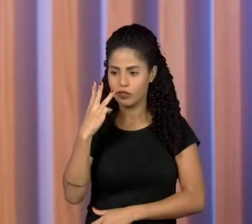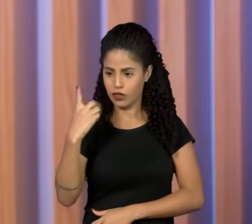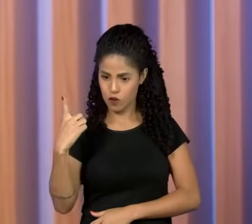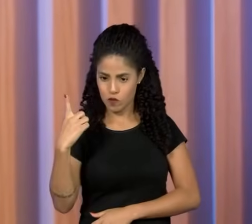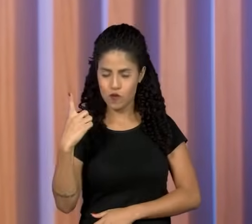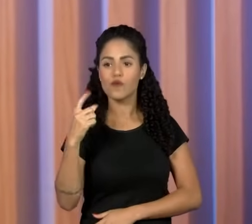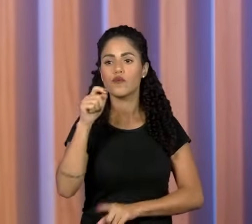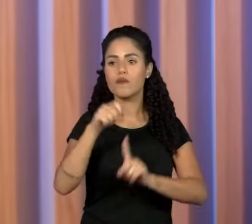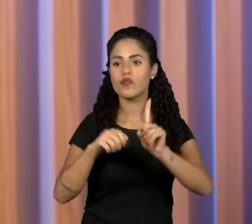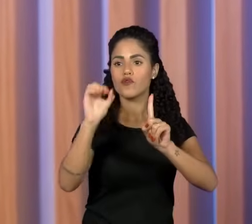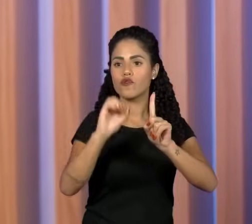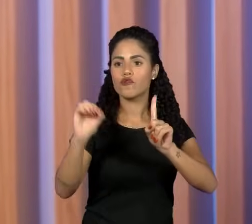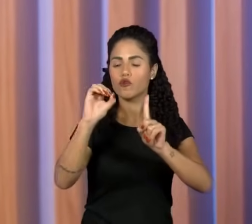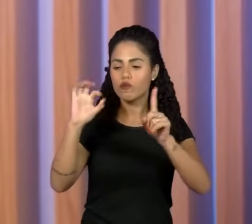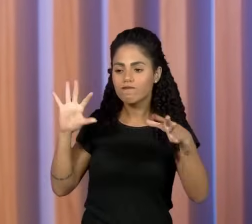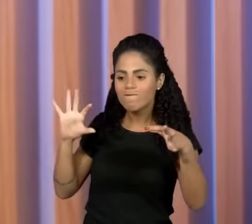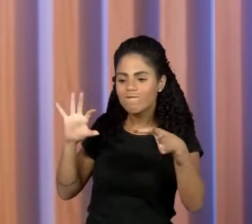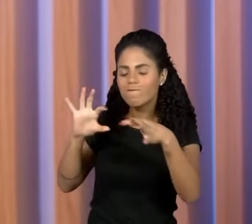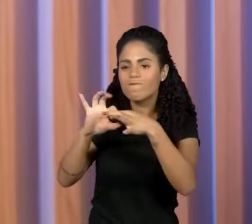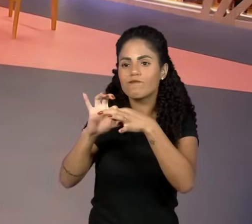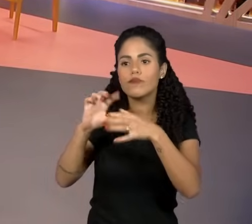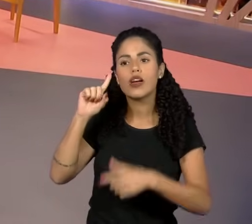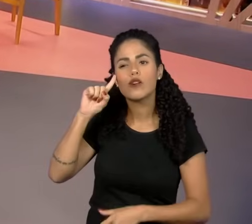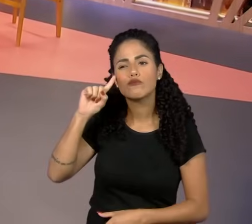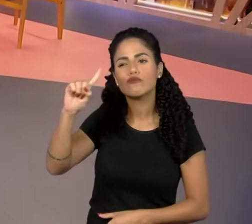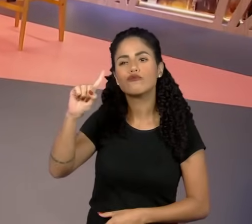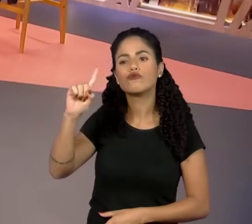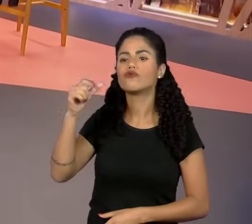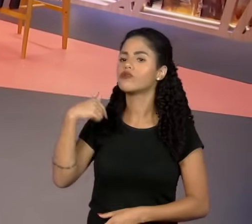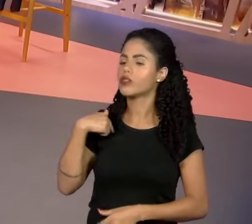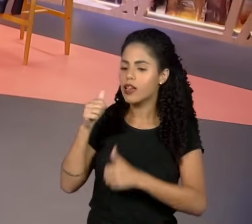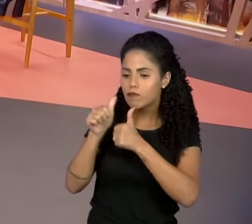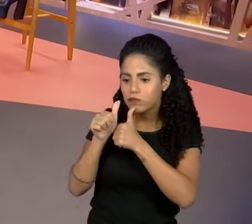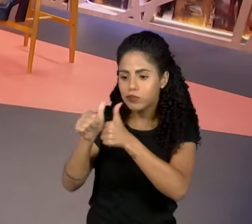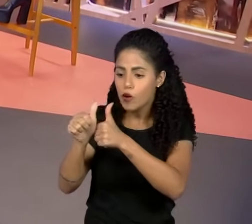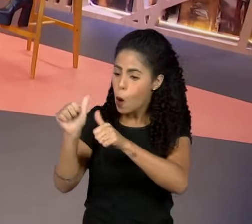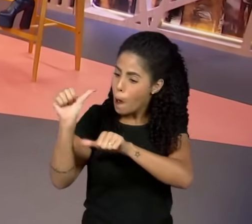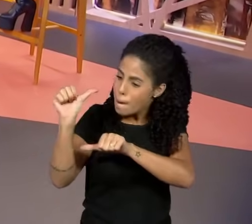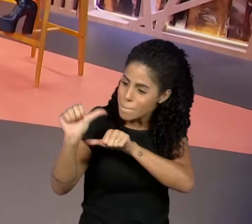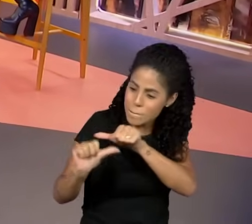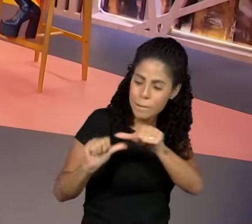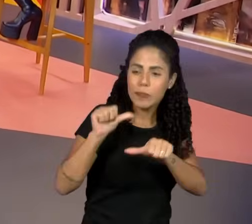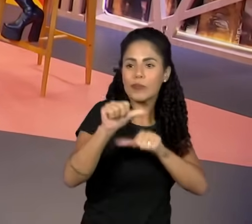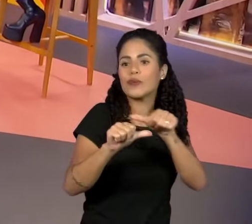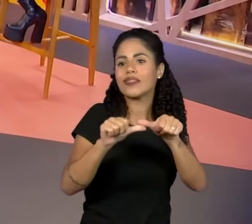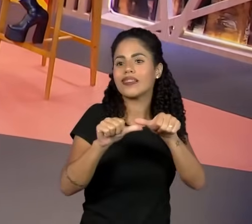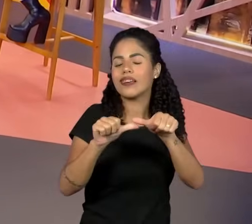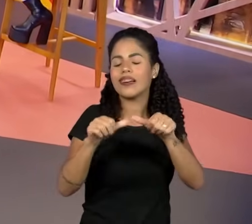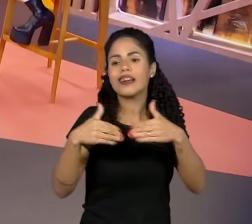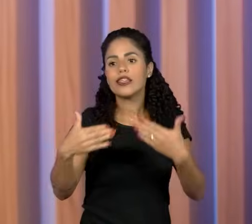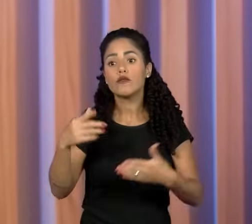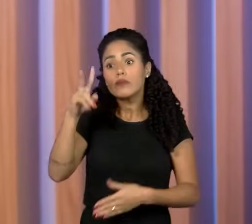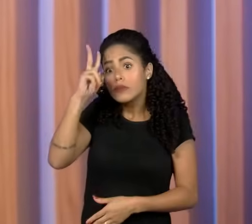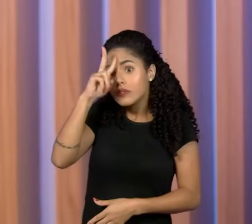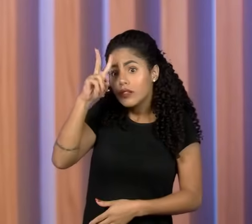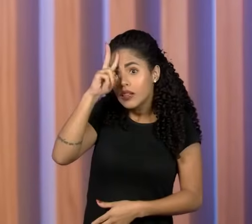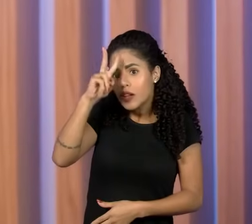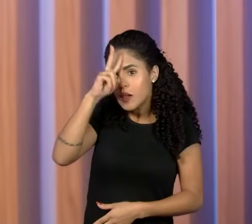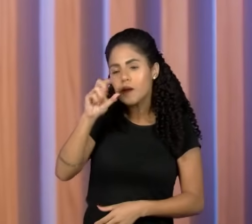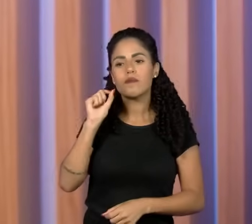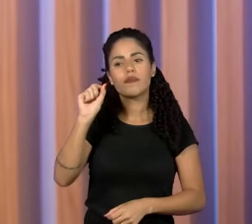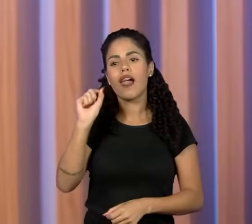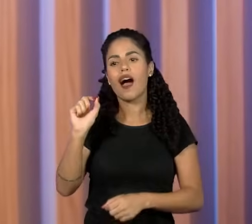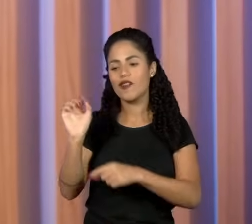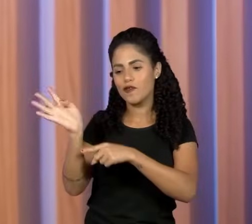tem relação com o dia... É uma passagem, é um rito de passagem. Então, se você lembra daquele filme A Vida é